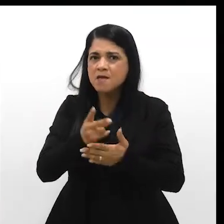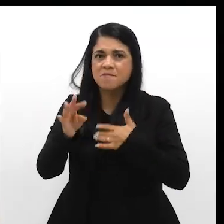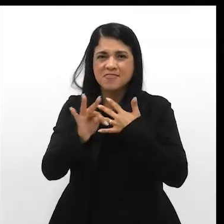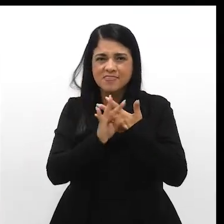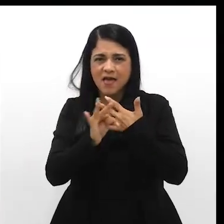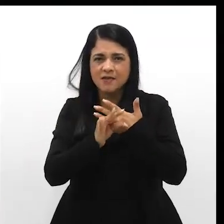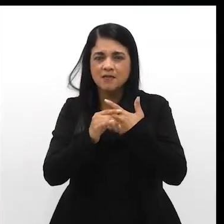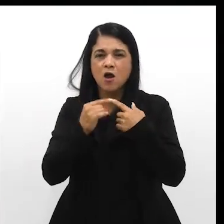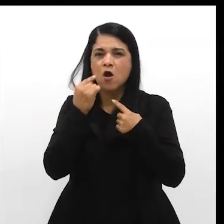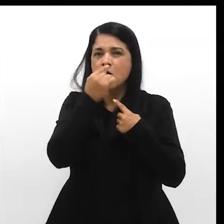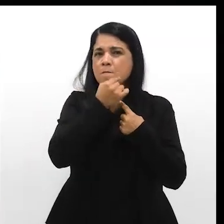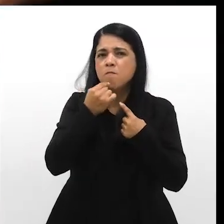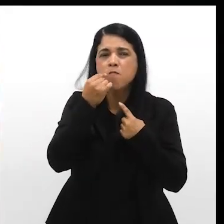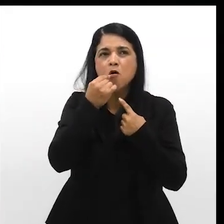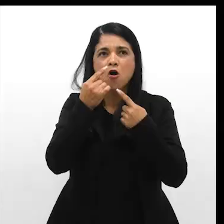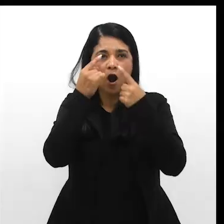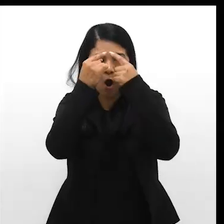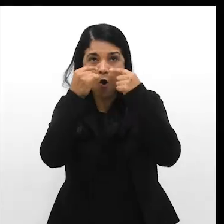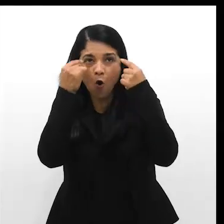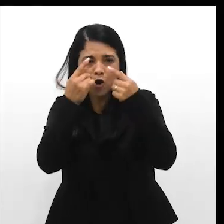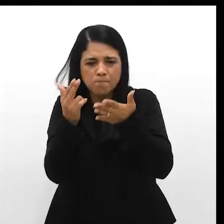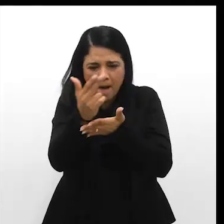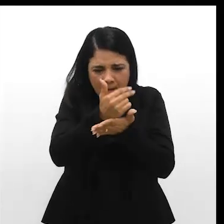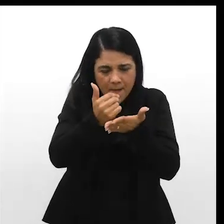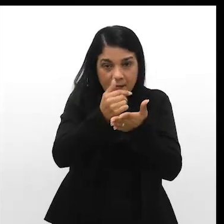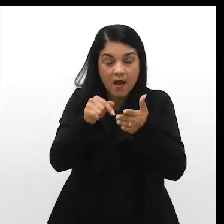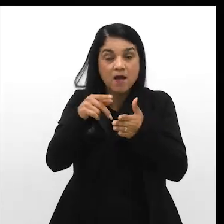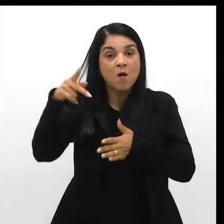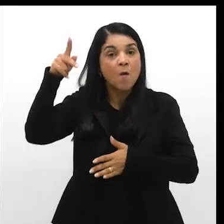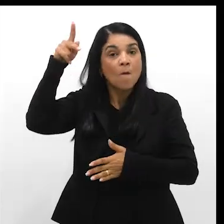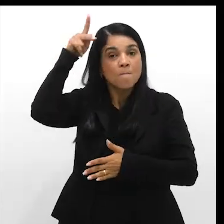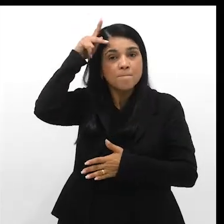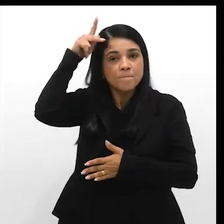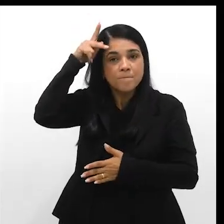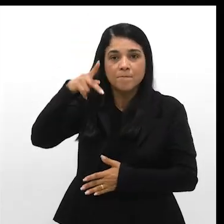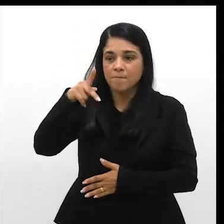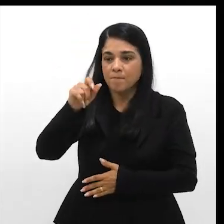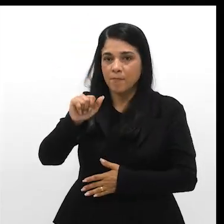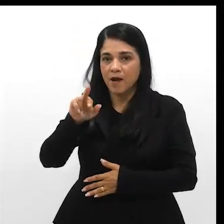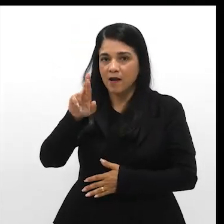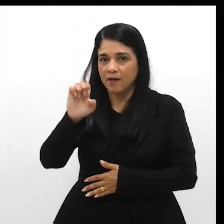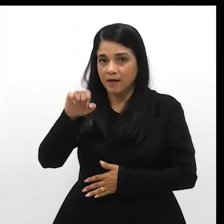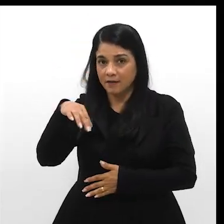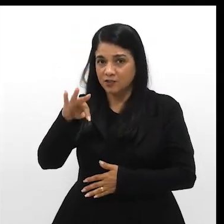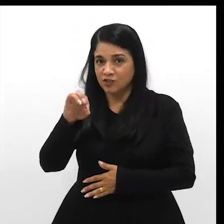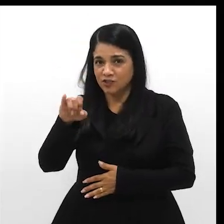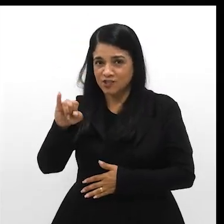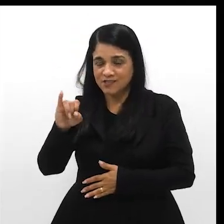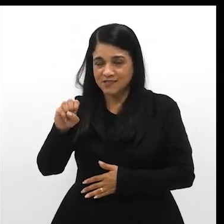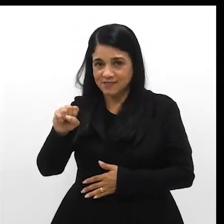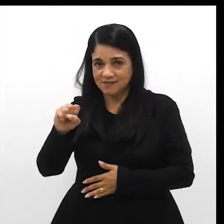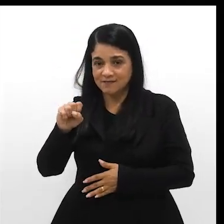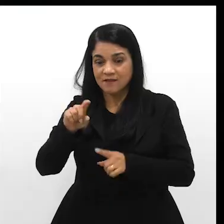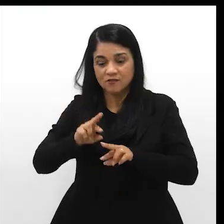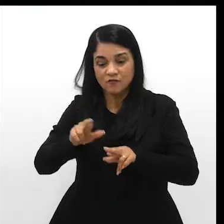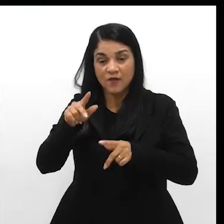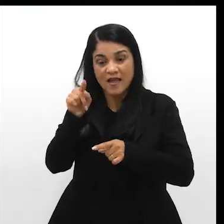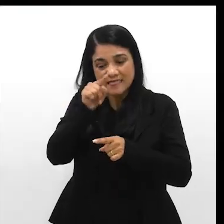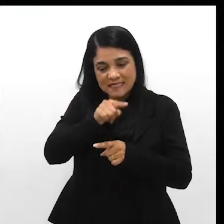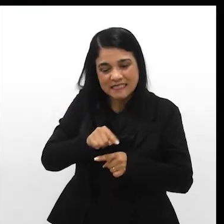fim. Né? Já tiro o olho, tiro boca, tiro tudo. E o Parintins, não. O Parintins, ele faz aqueles